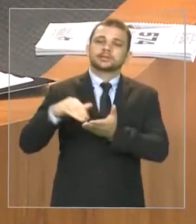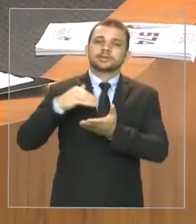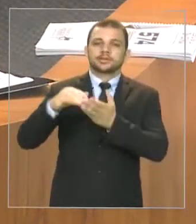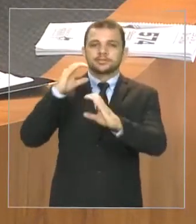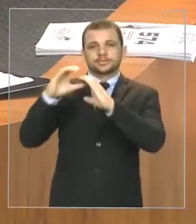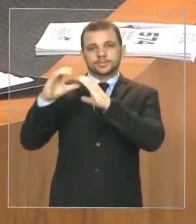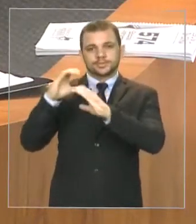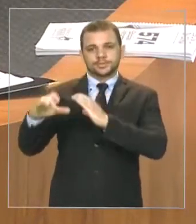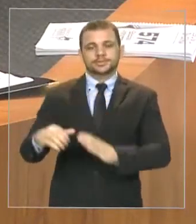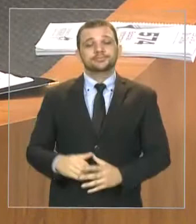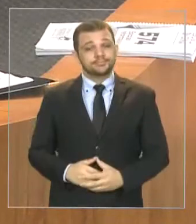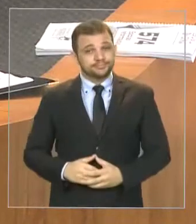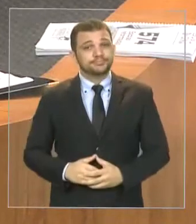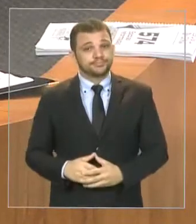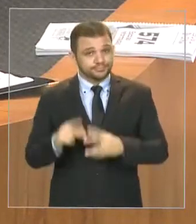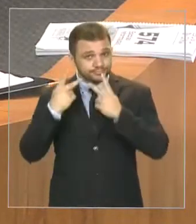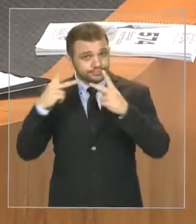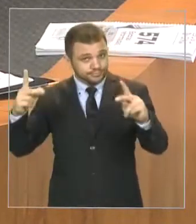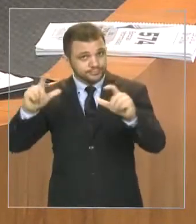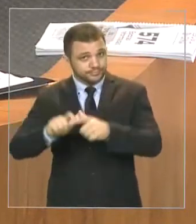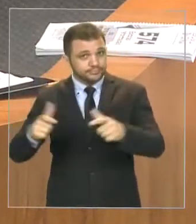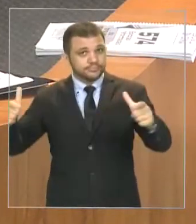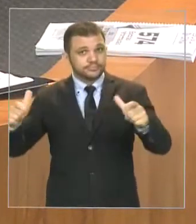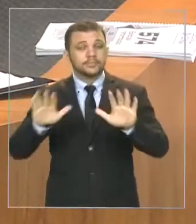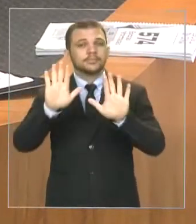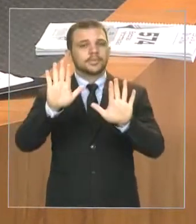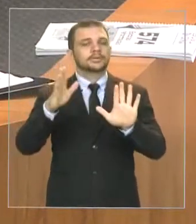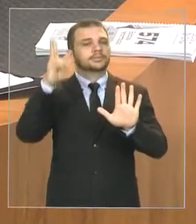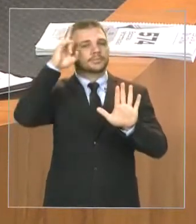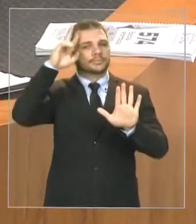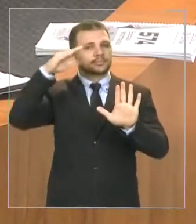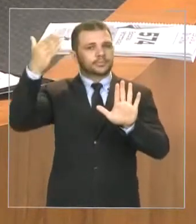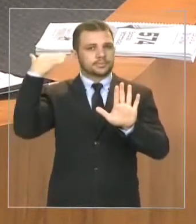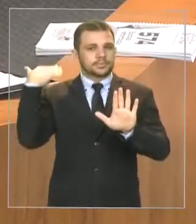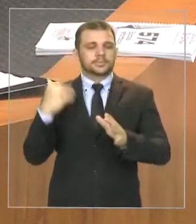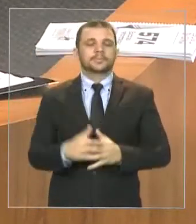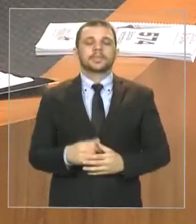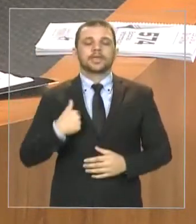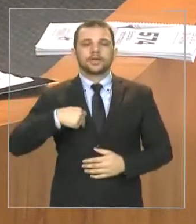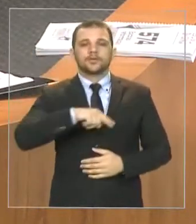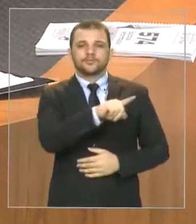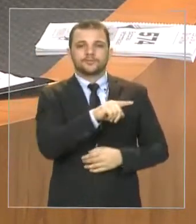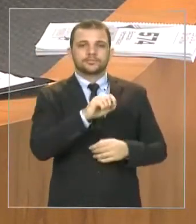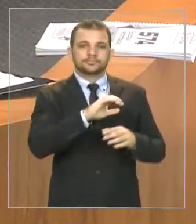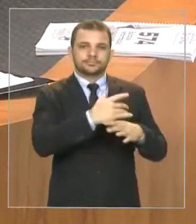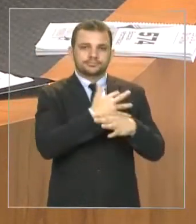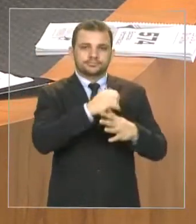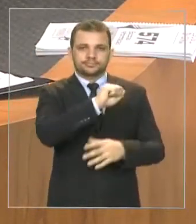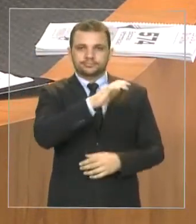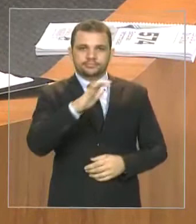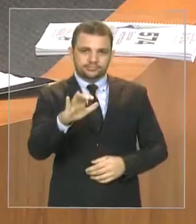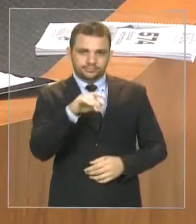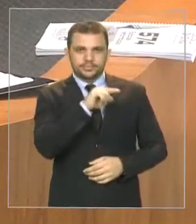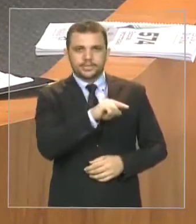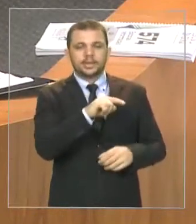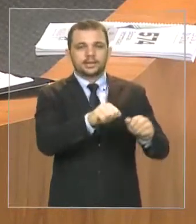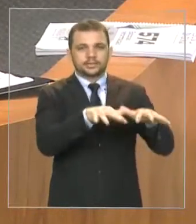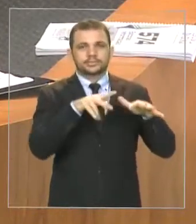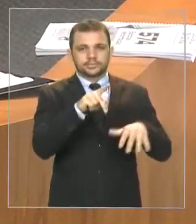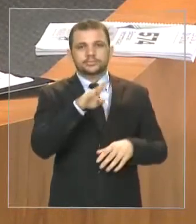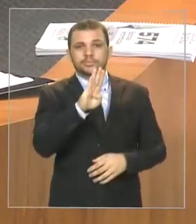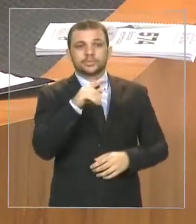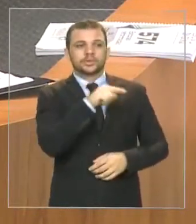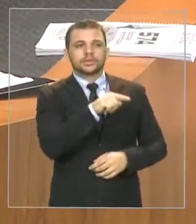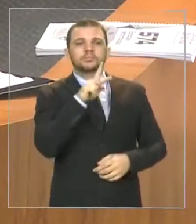voltar no tempo. Estivemos participando de uma audiência pública na cidade de Açailândia e fomos surpreendidos com professores, pais e